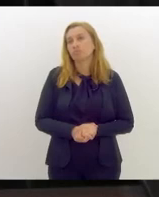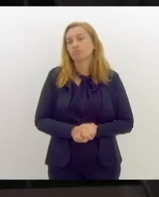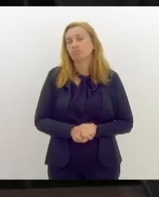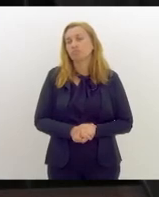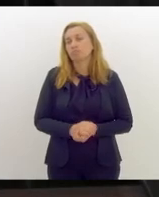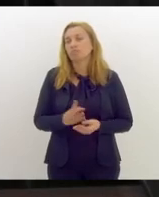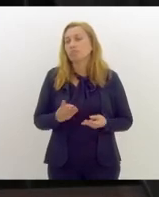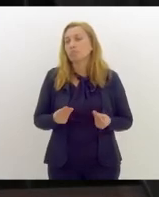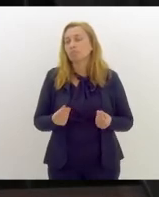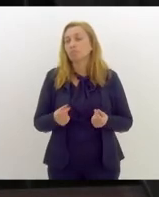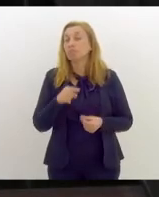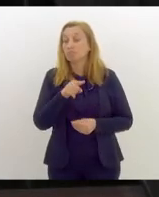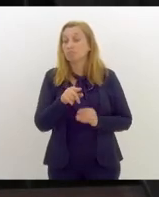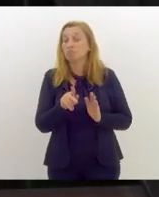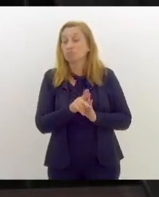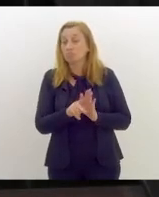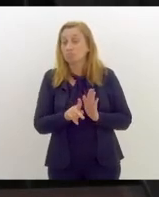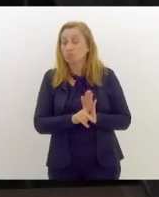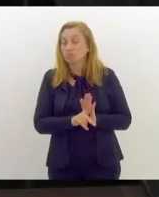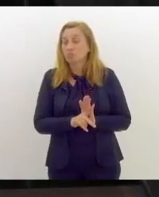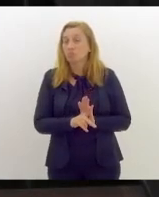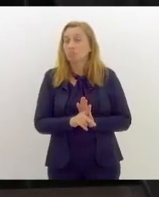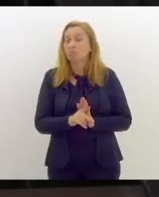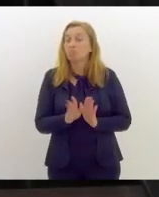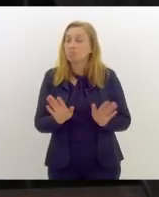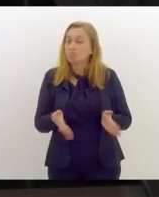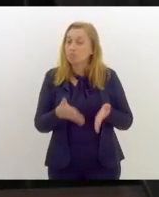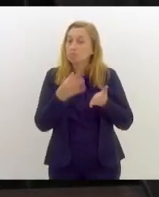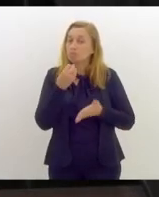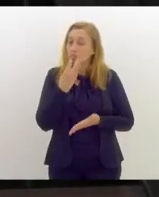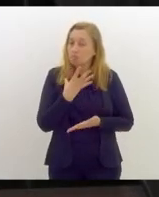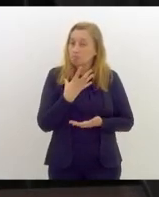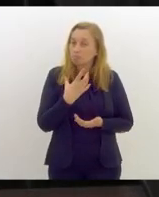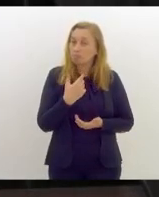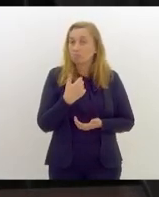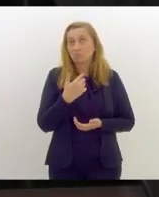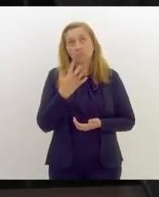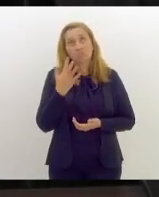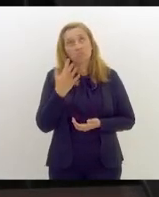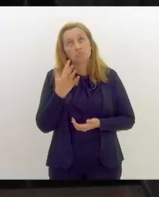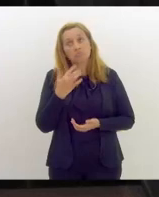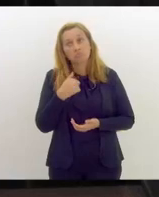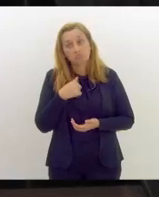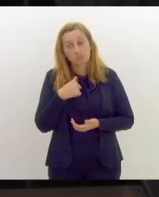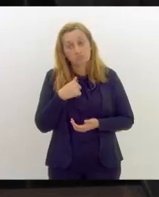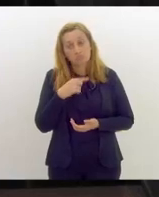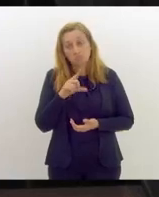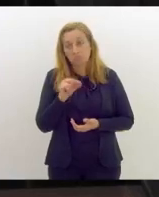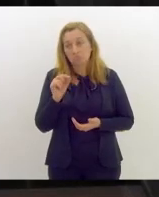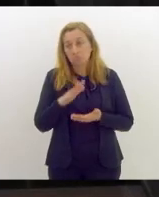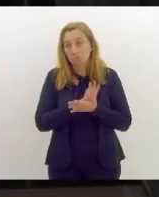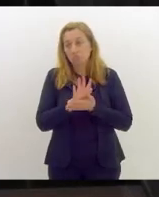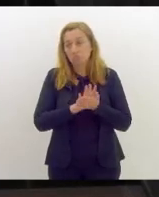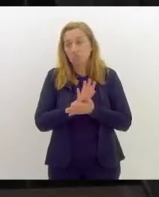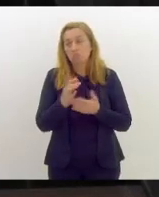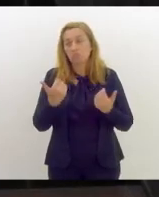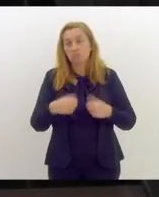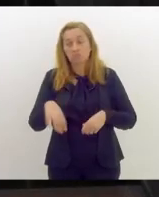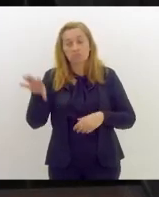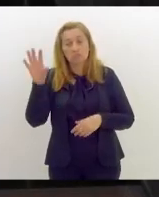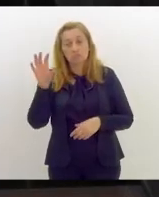Essência esse projeto tem uma boa iniciativa eu não tomei nenhuma decisão sem ouvir